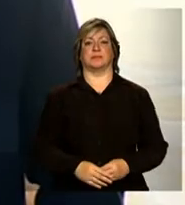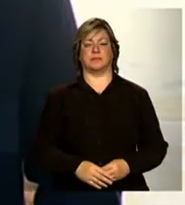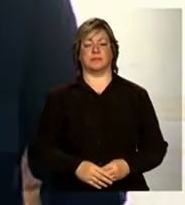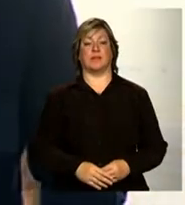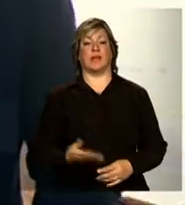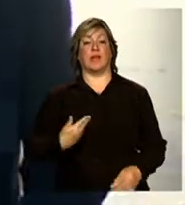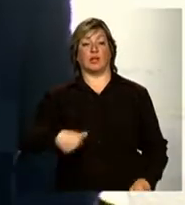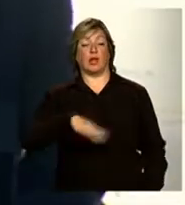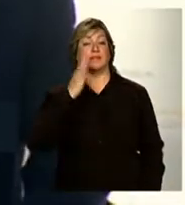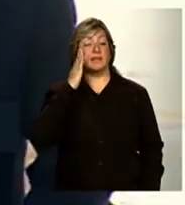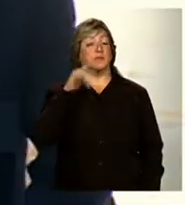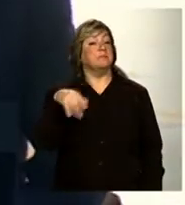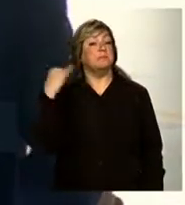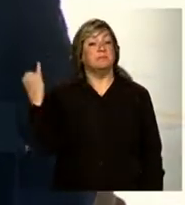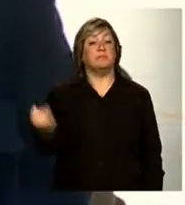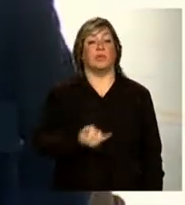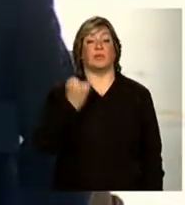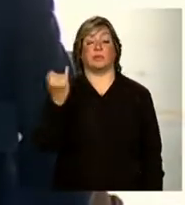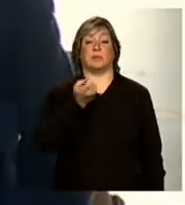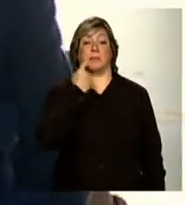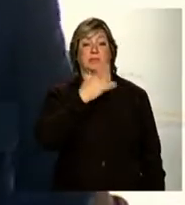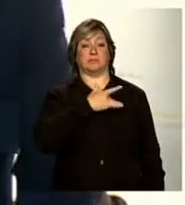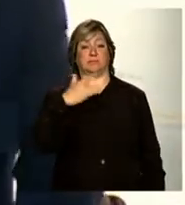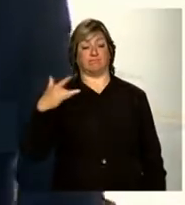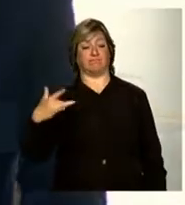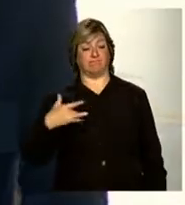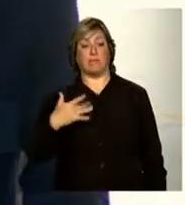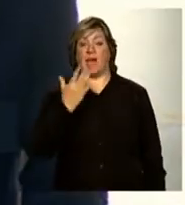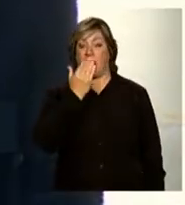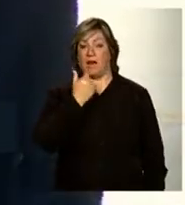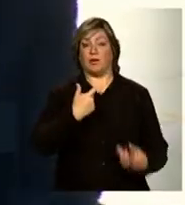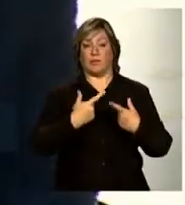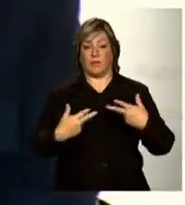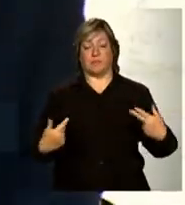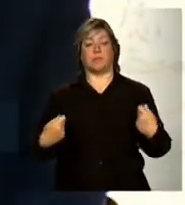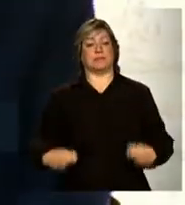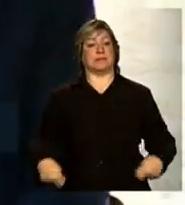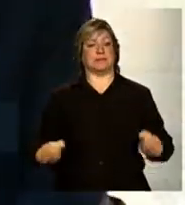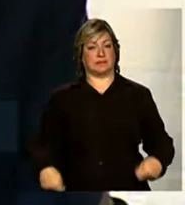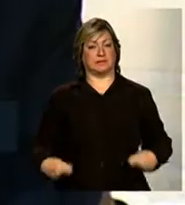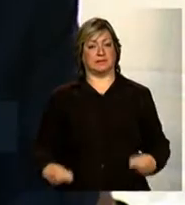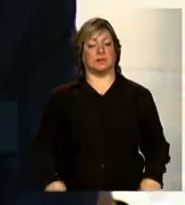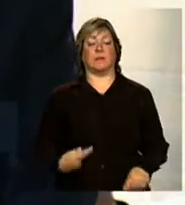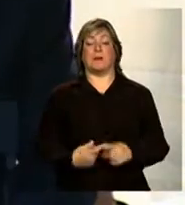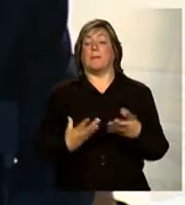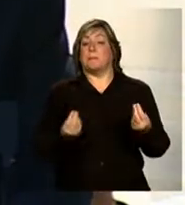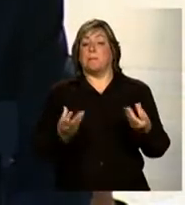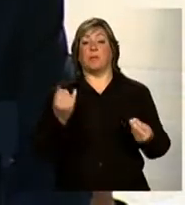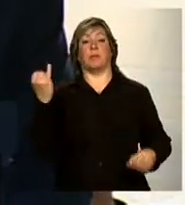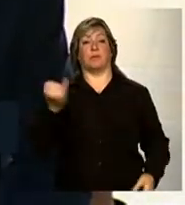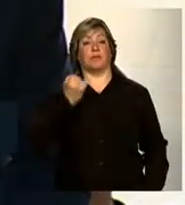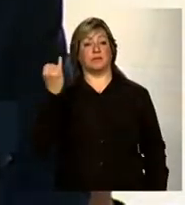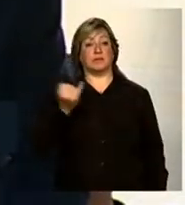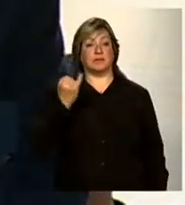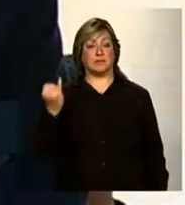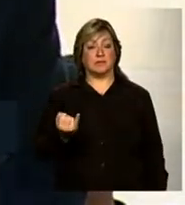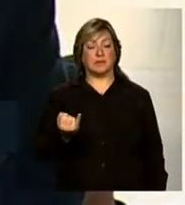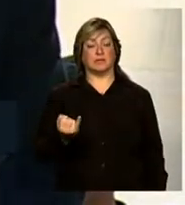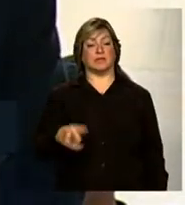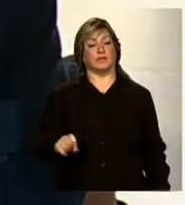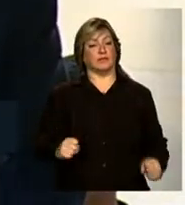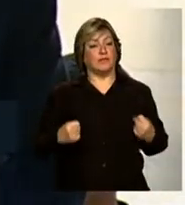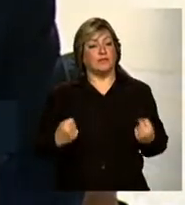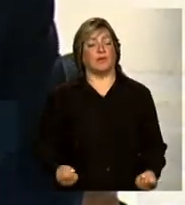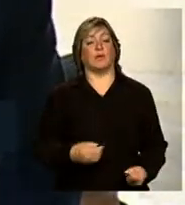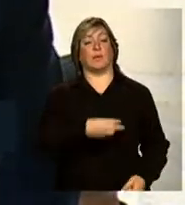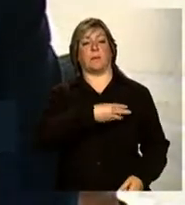nós sabemos da importância do peixe na alimentação por isso é muito importante esse